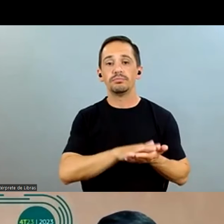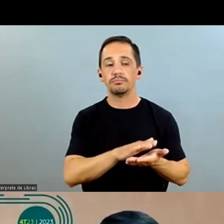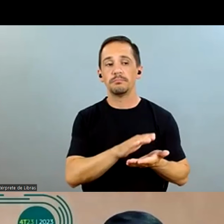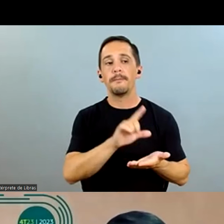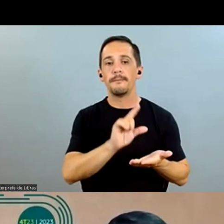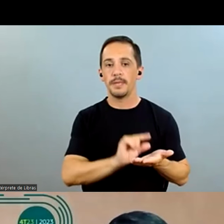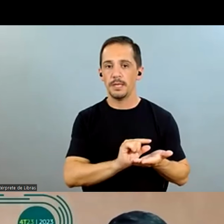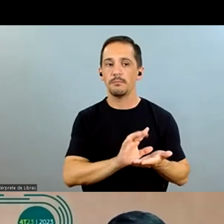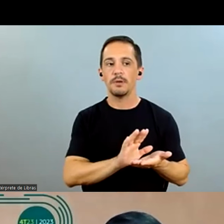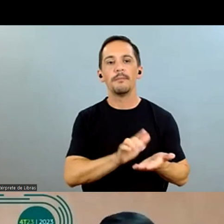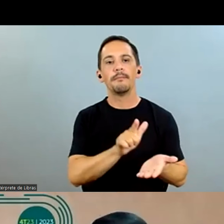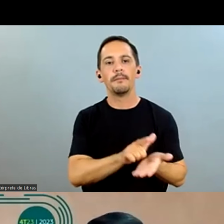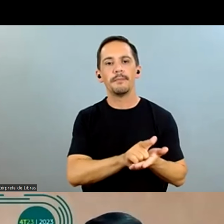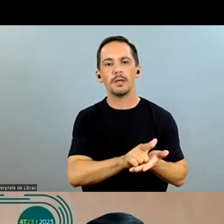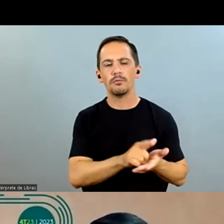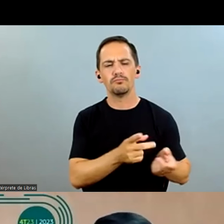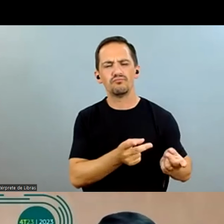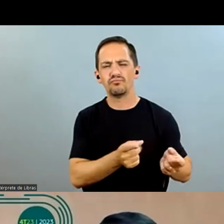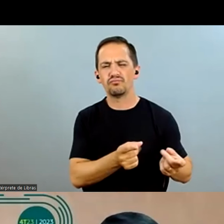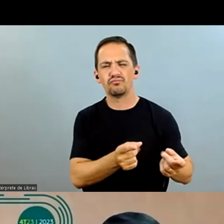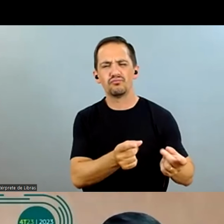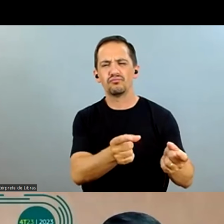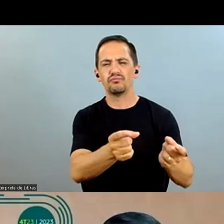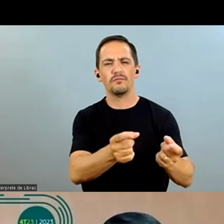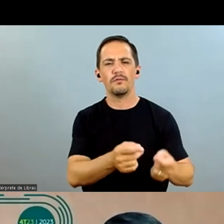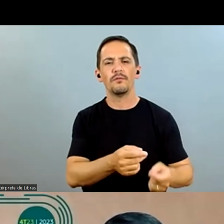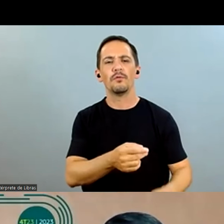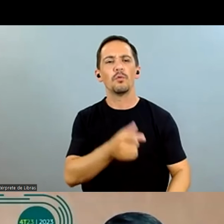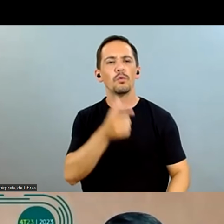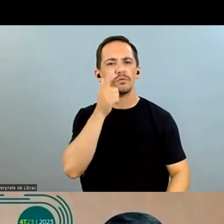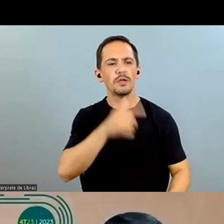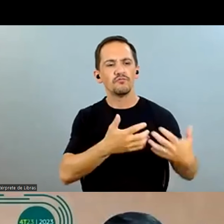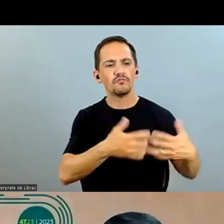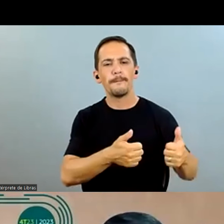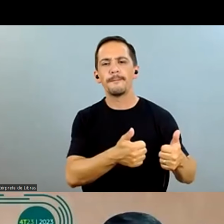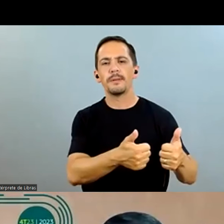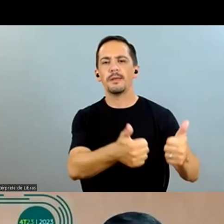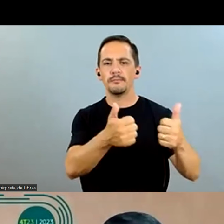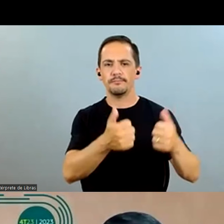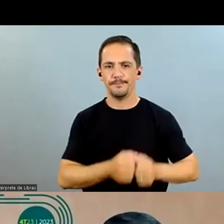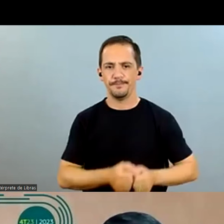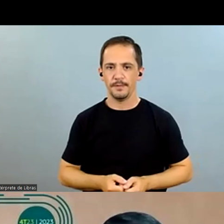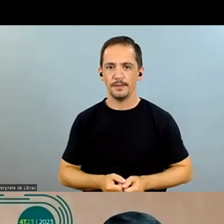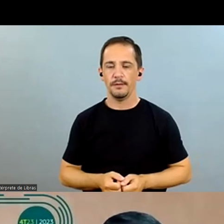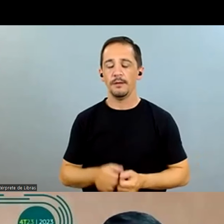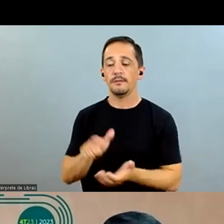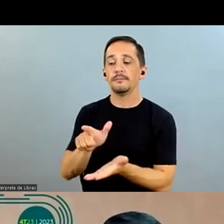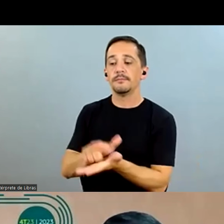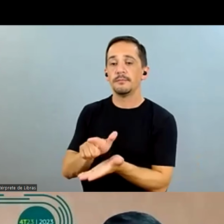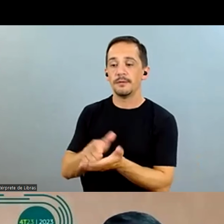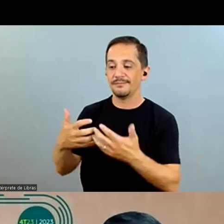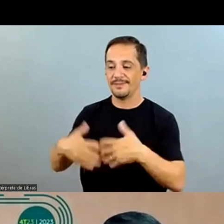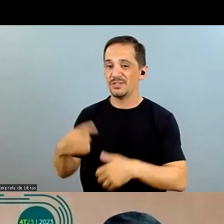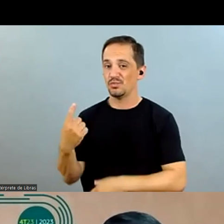rentabilidade e que nós vamos conseguir repor preços já eh no próximo trimestre para os papéis da máquina um que são os